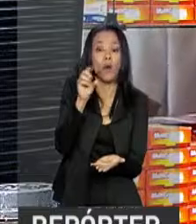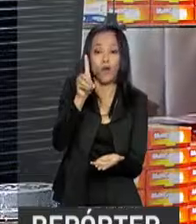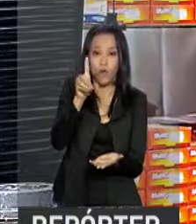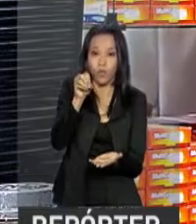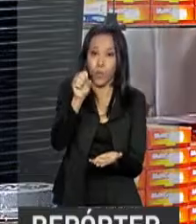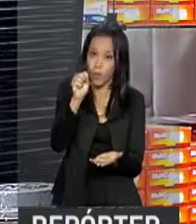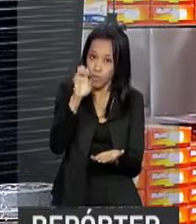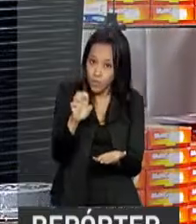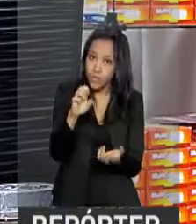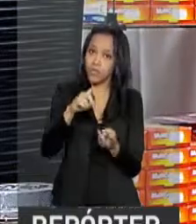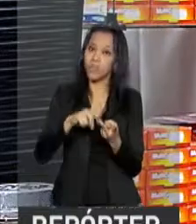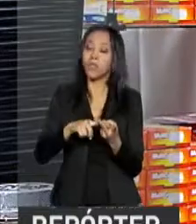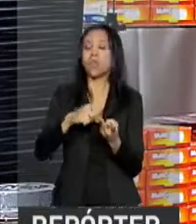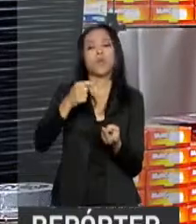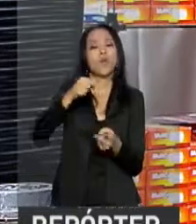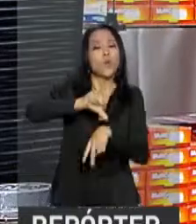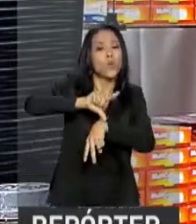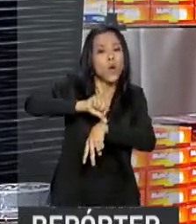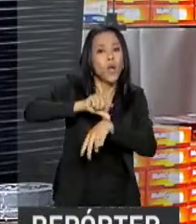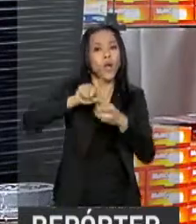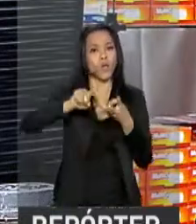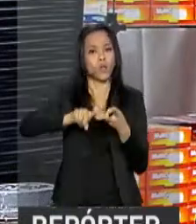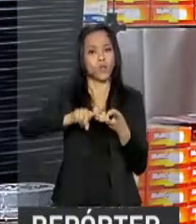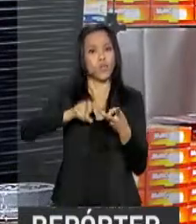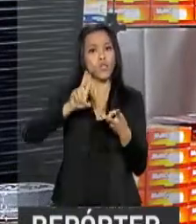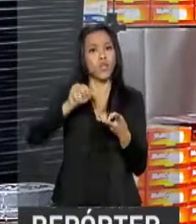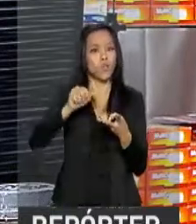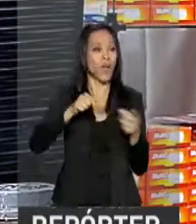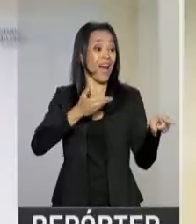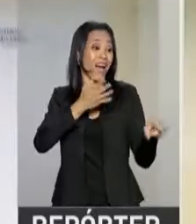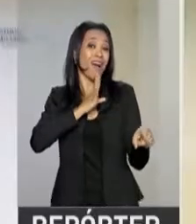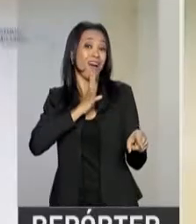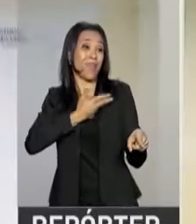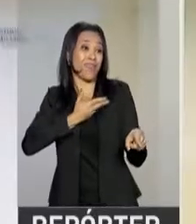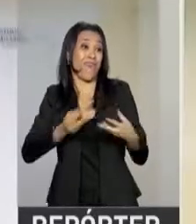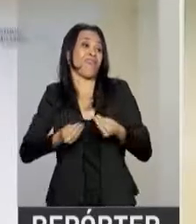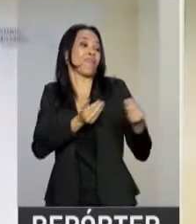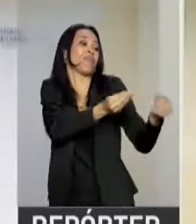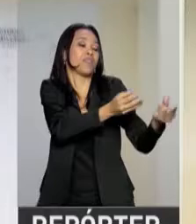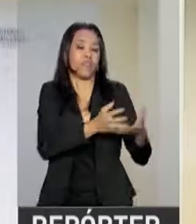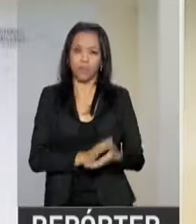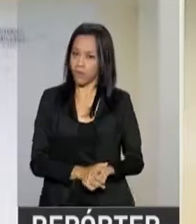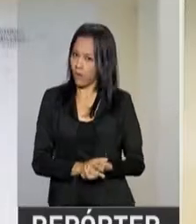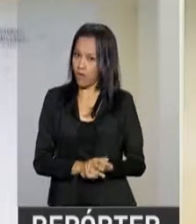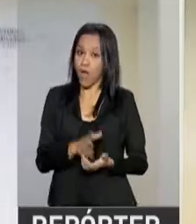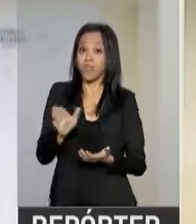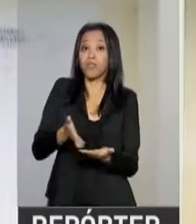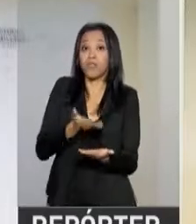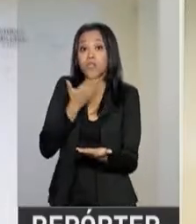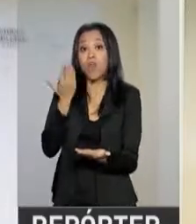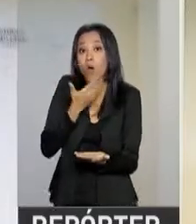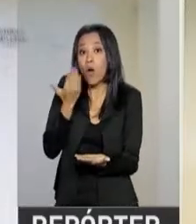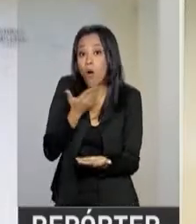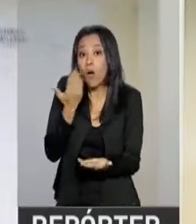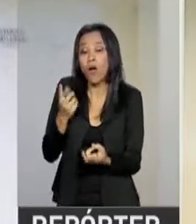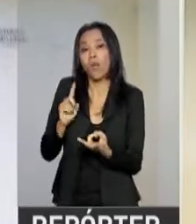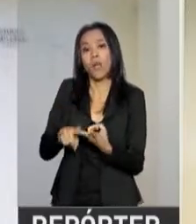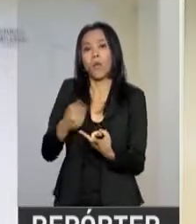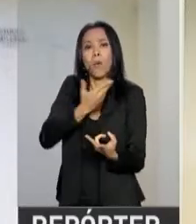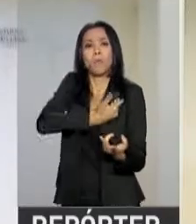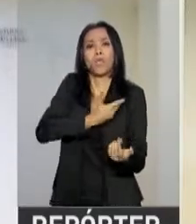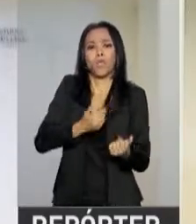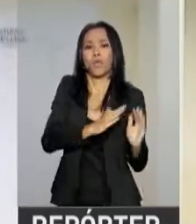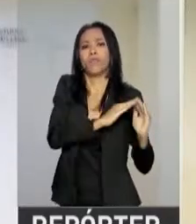e nunca repassar a medicação para um conhecido muitas vezes eu tenho uma sobra e antimicrobiano tem um vizinho amigo